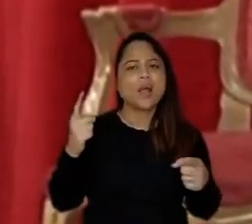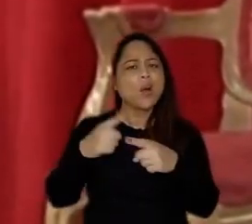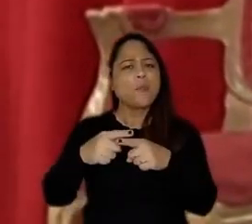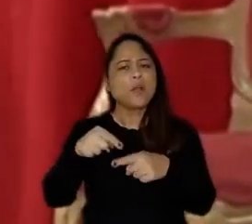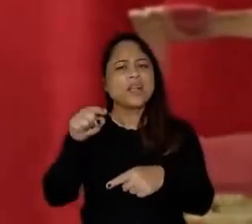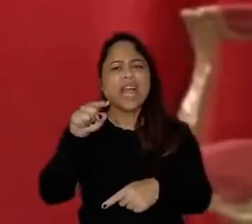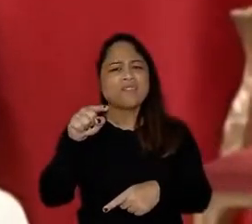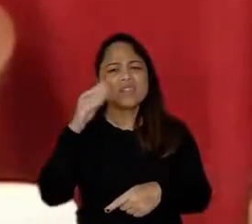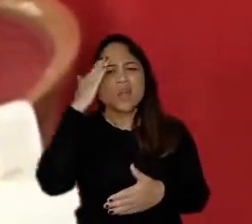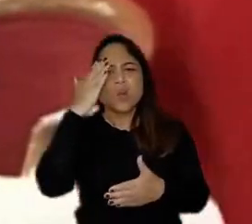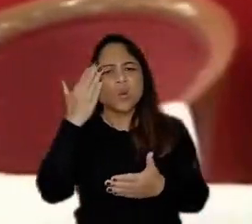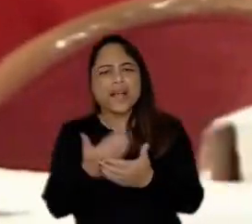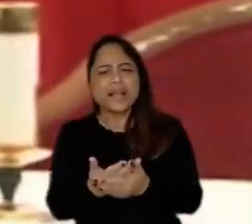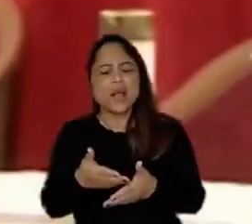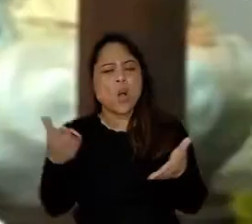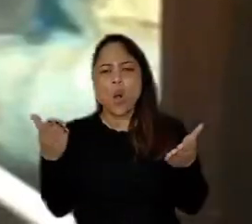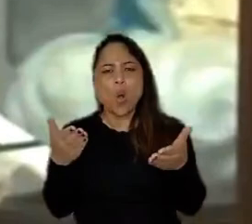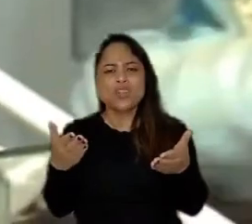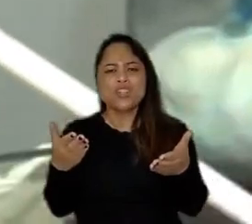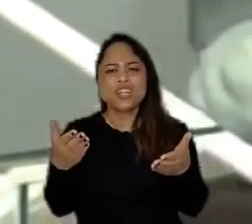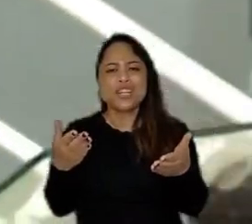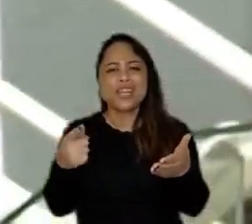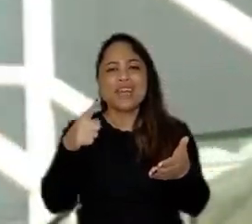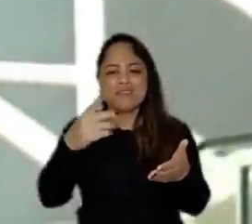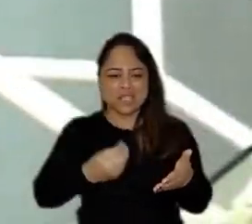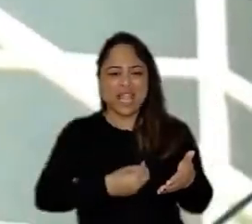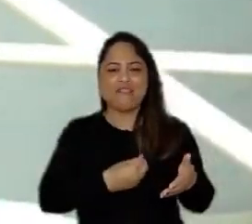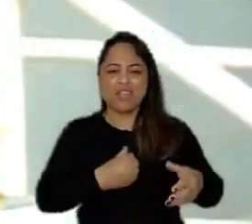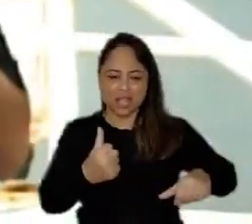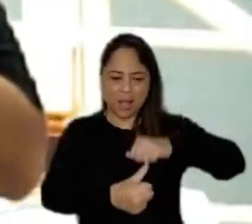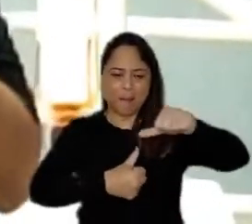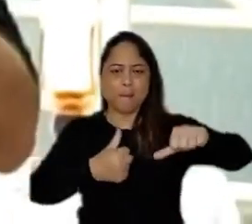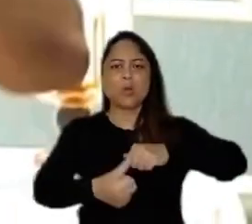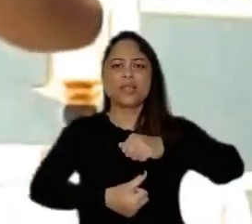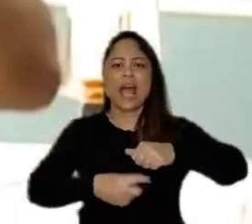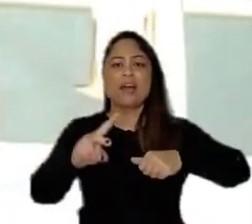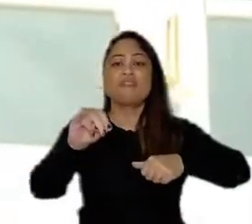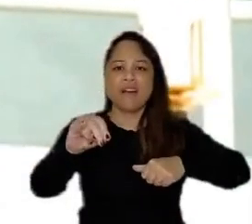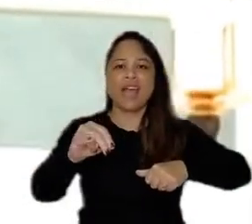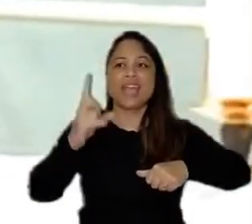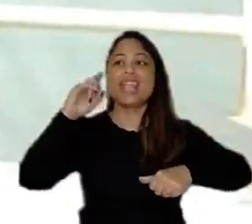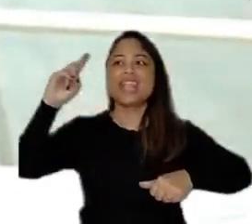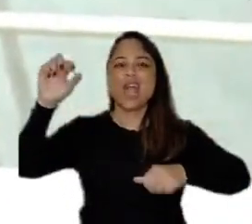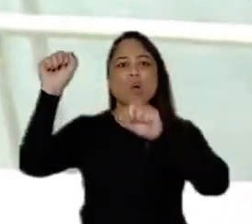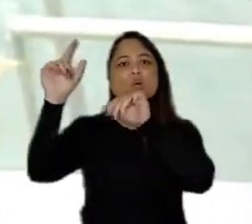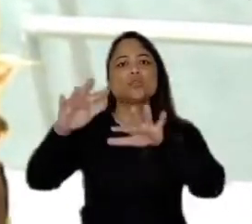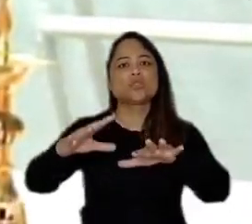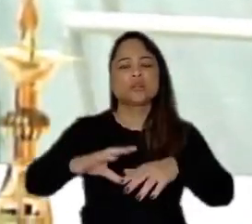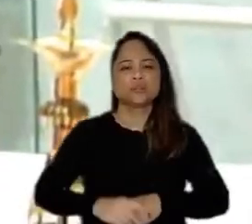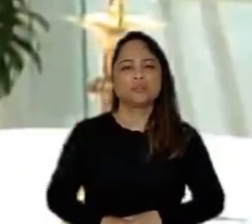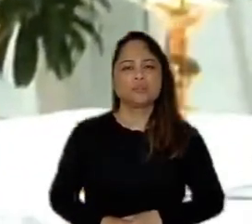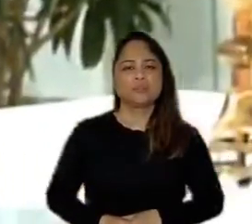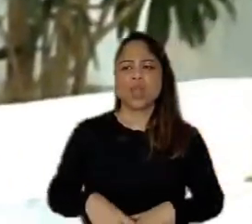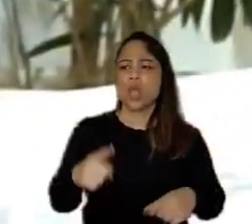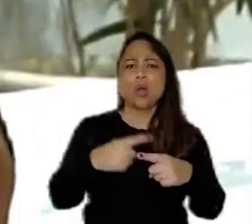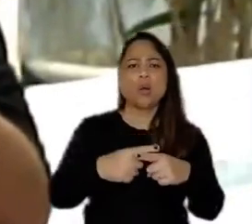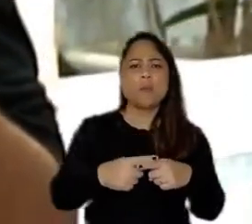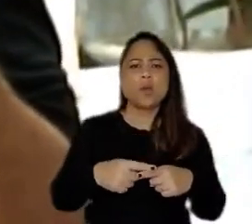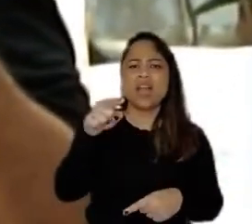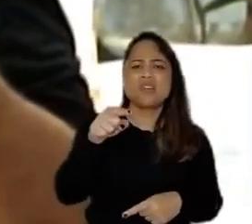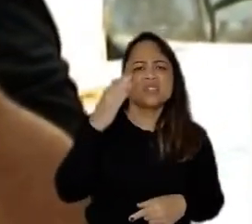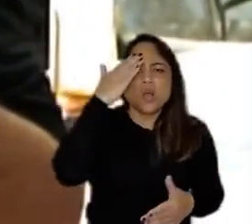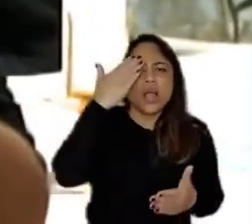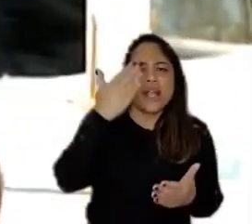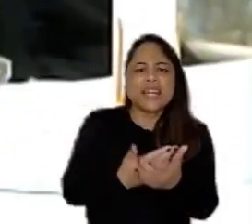não acredita que hoje Deus vai mudar a sua vida? Por que você não acredita? Por que você não acredita que a sua filha vai conseguir engravidar? Por que